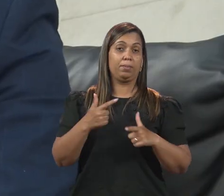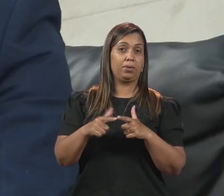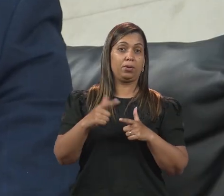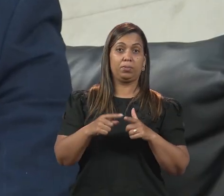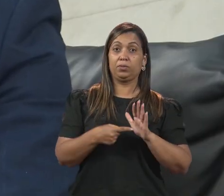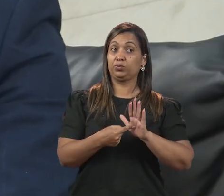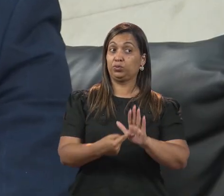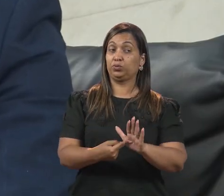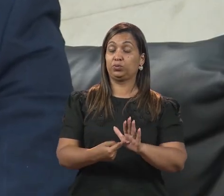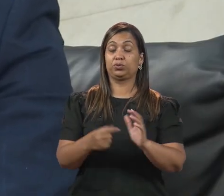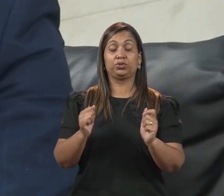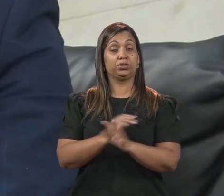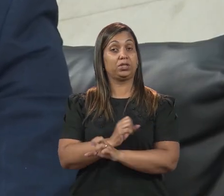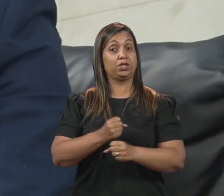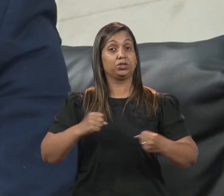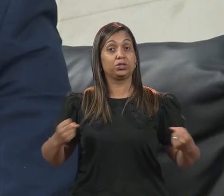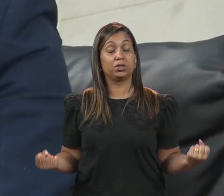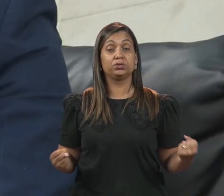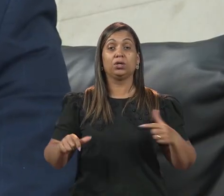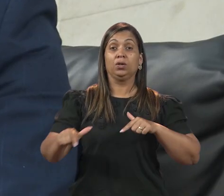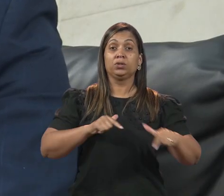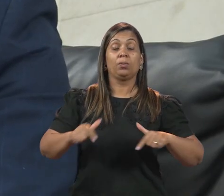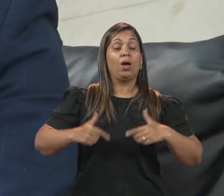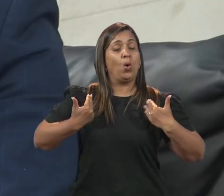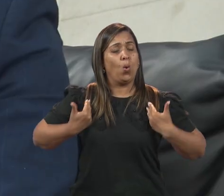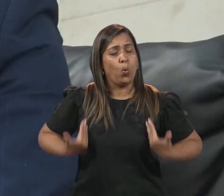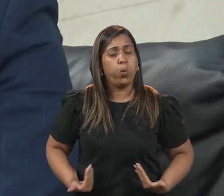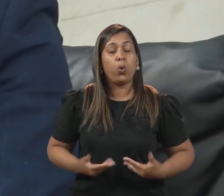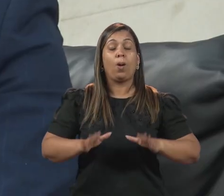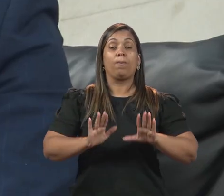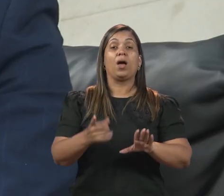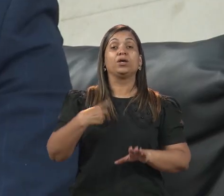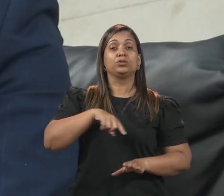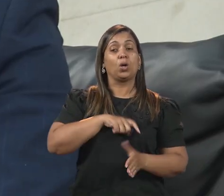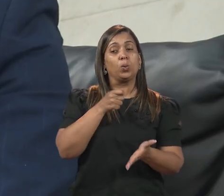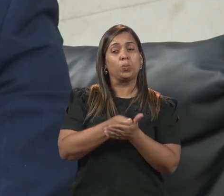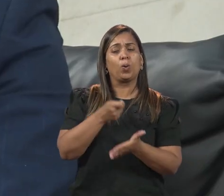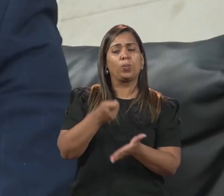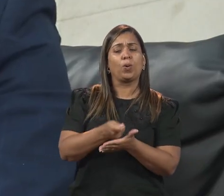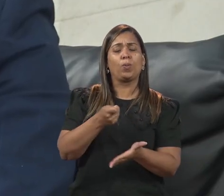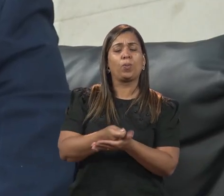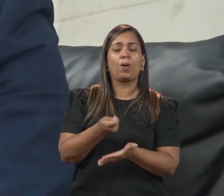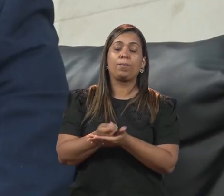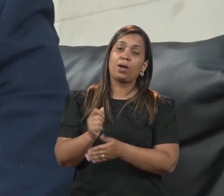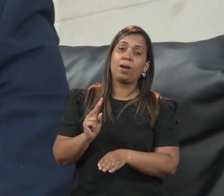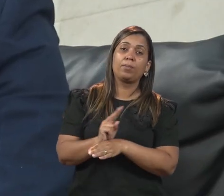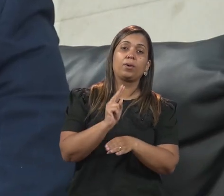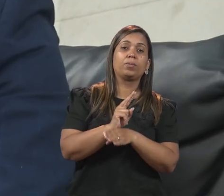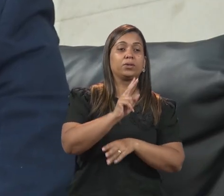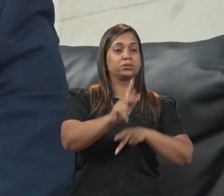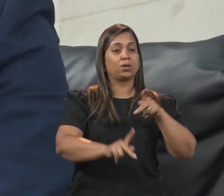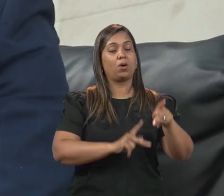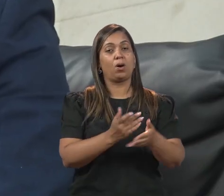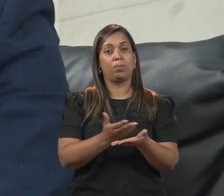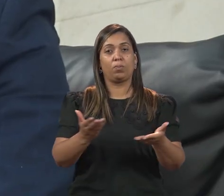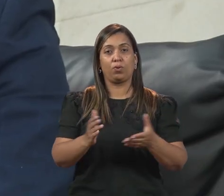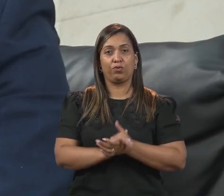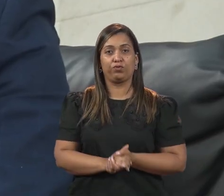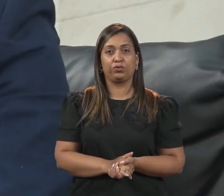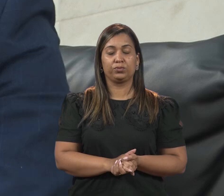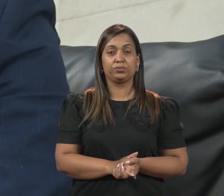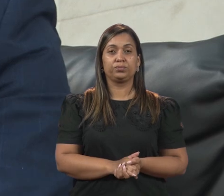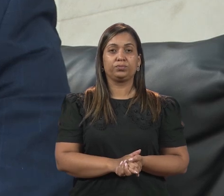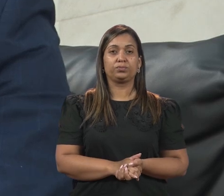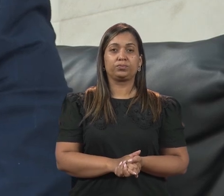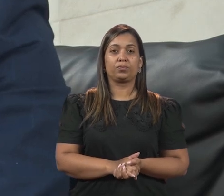como eu disse, de grandes cidades. É um trabalho exaustivo, mas que nós temos que lutar para trazer essa proteção à nossa população, que